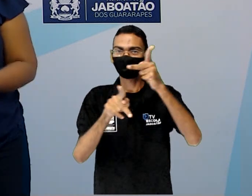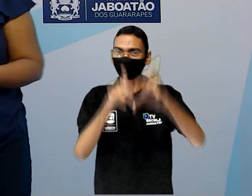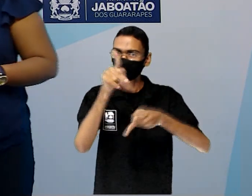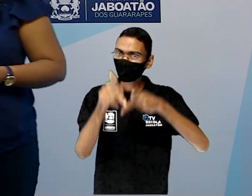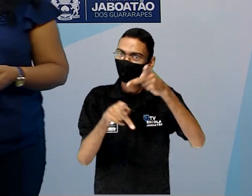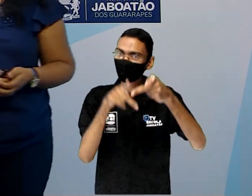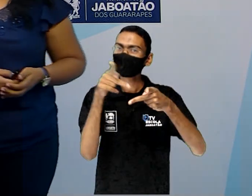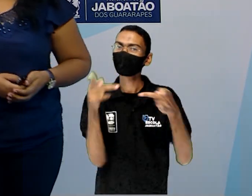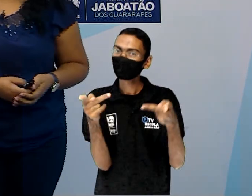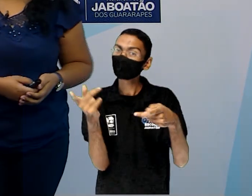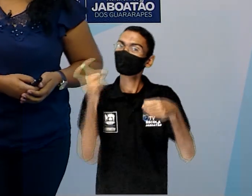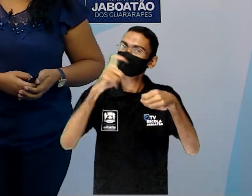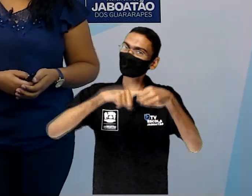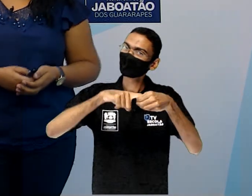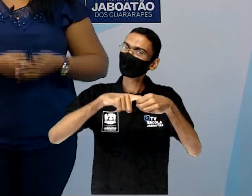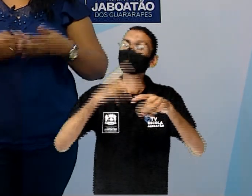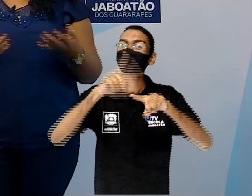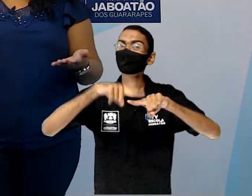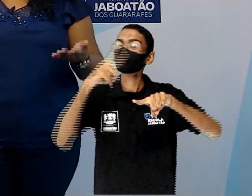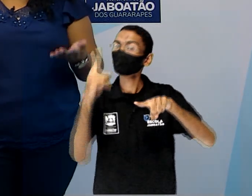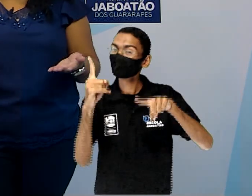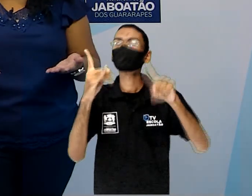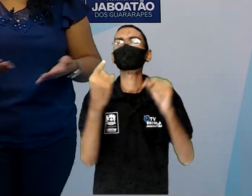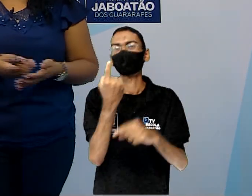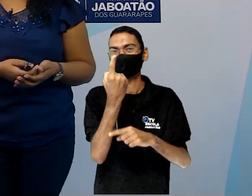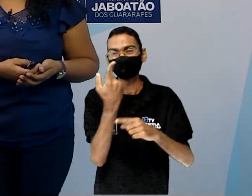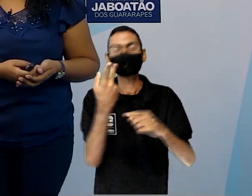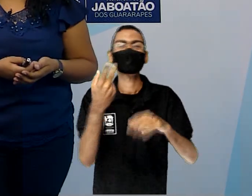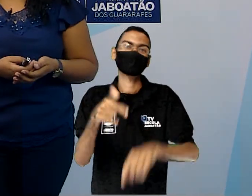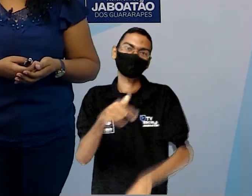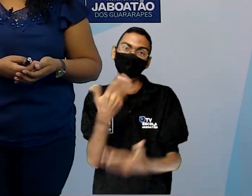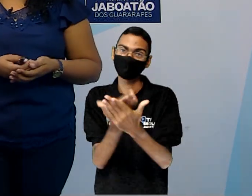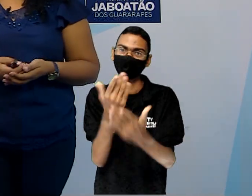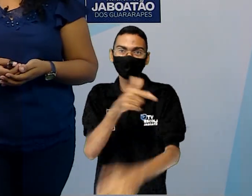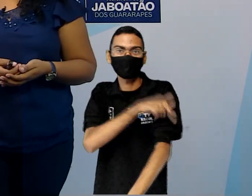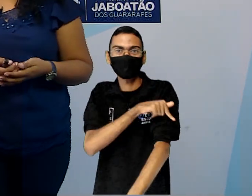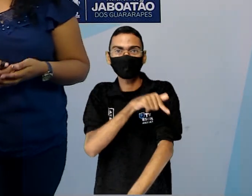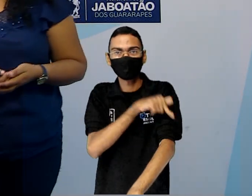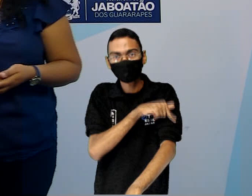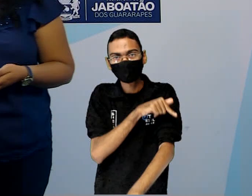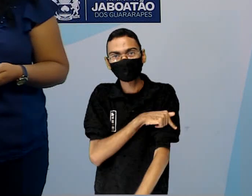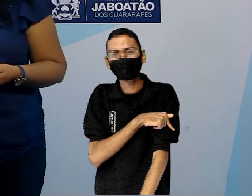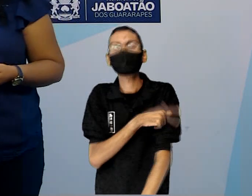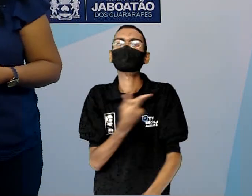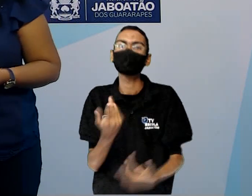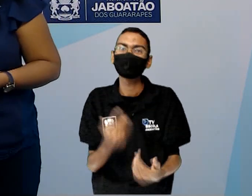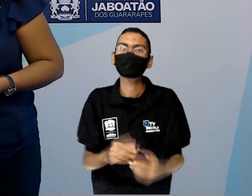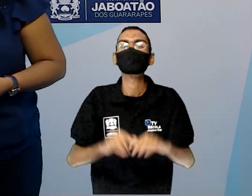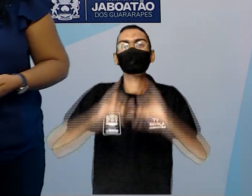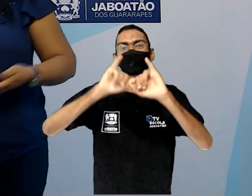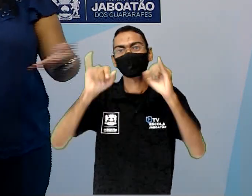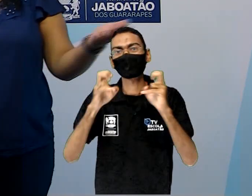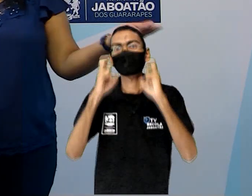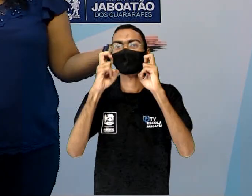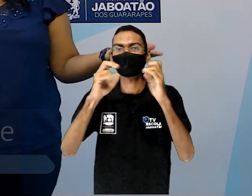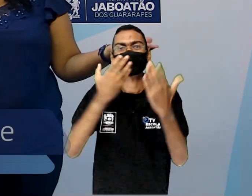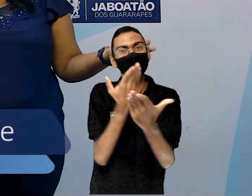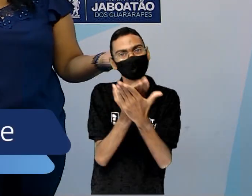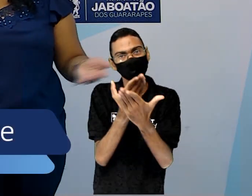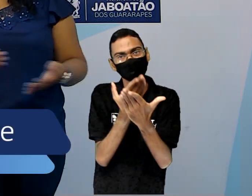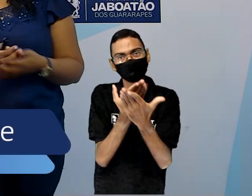pessoal, mais uma vez estamos aqui para a aula do 7º ano do Ensino Fundamental na TV Escola Jaboatão. Então sejam